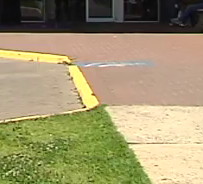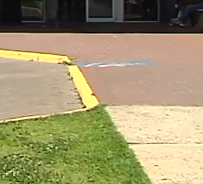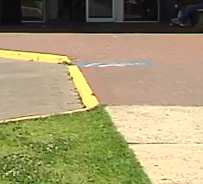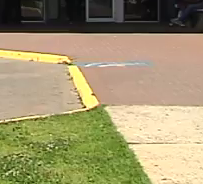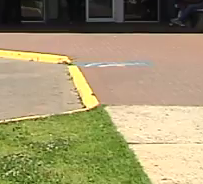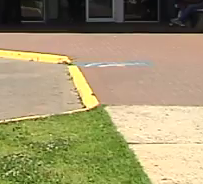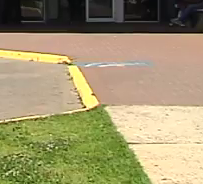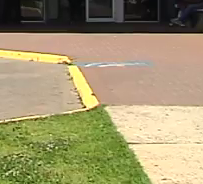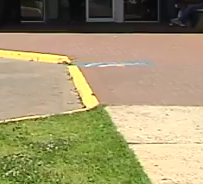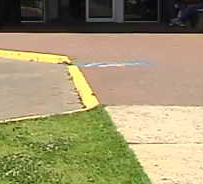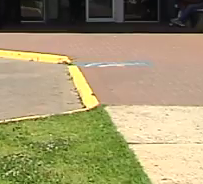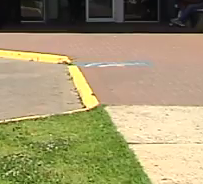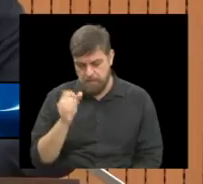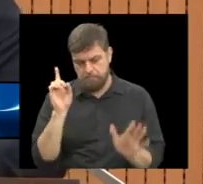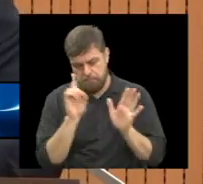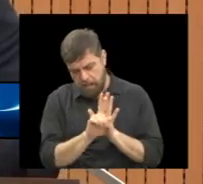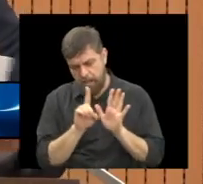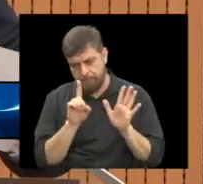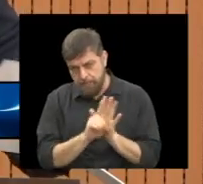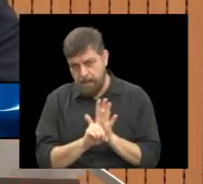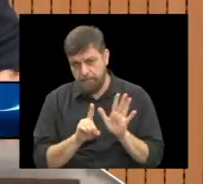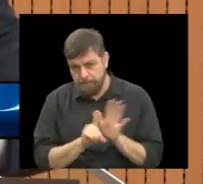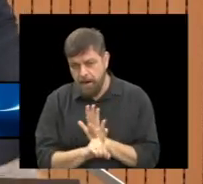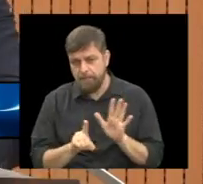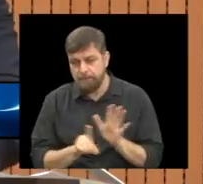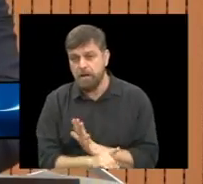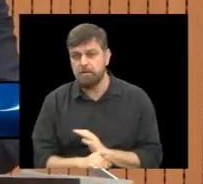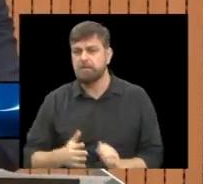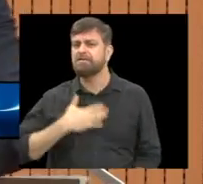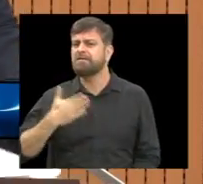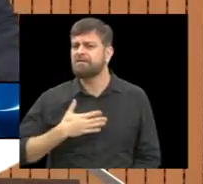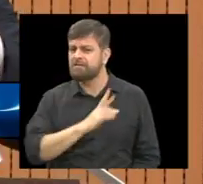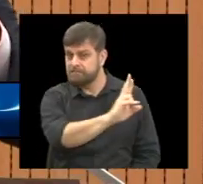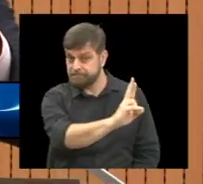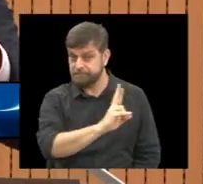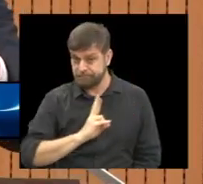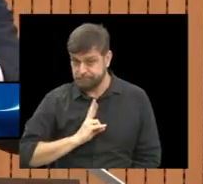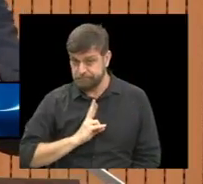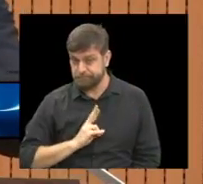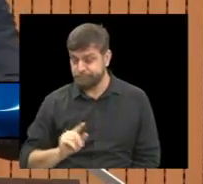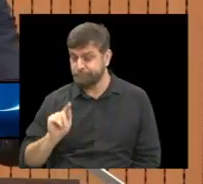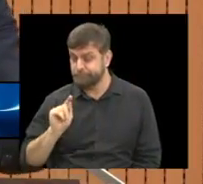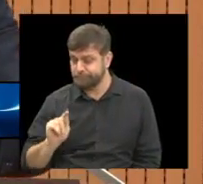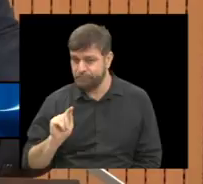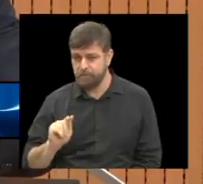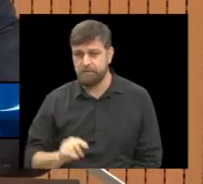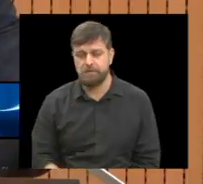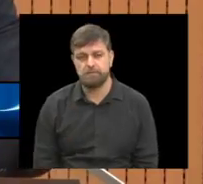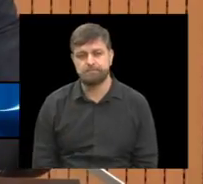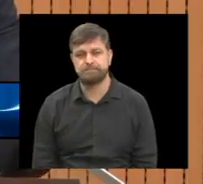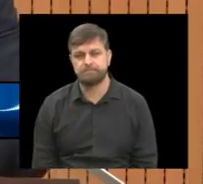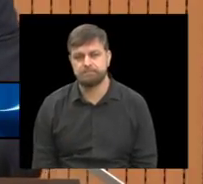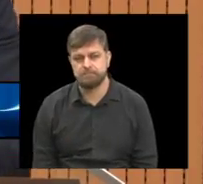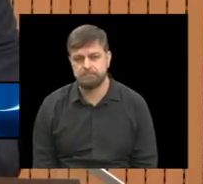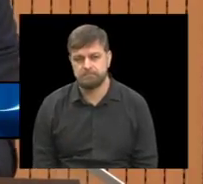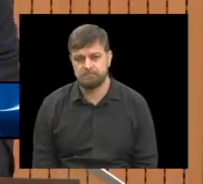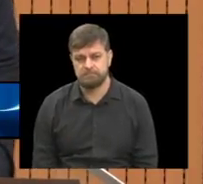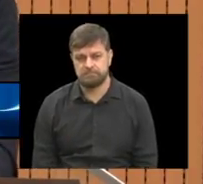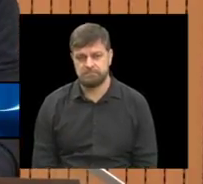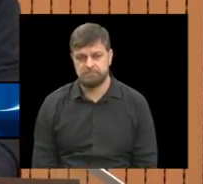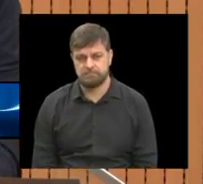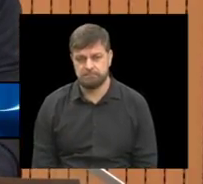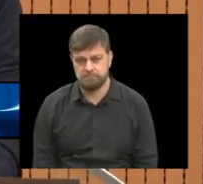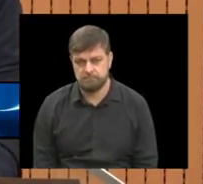verde o requerimento do ano passado pela minha surpresa a resposta foi a seguinte de que